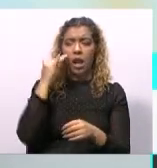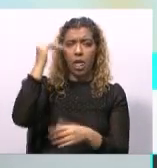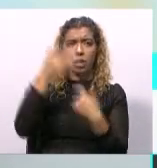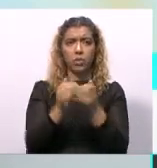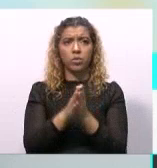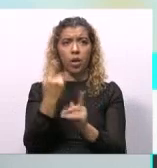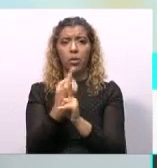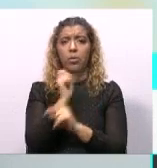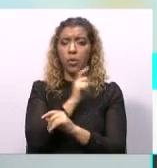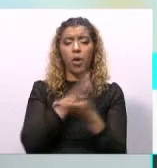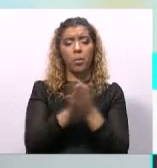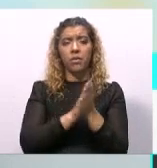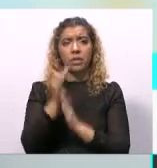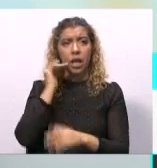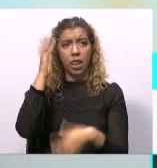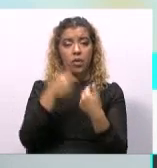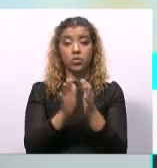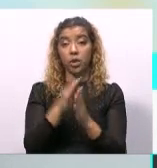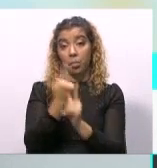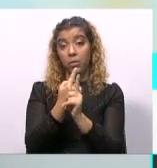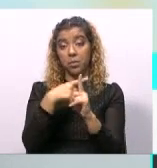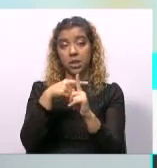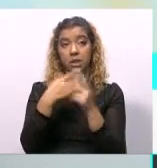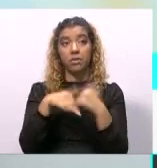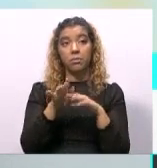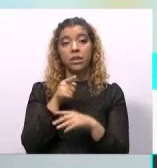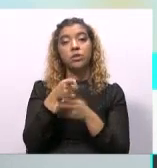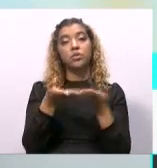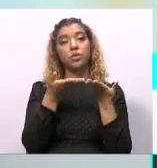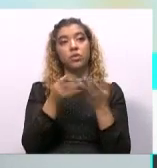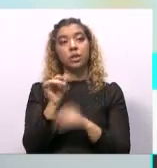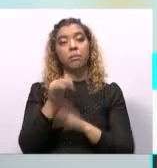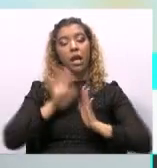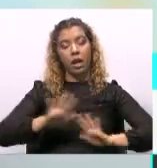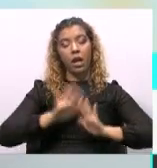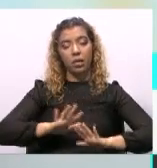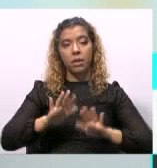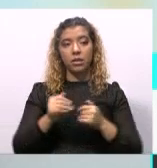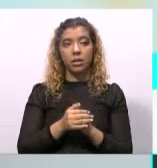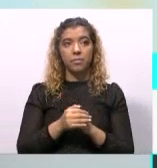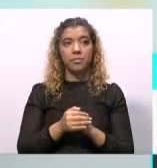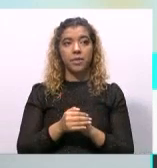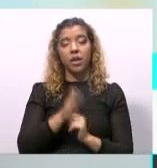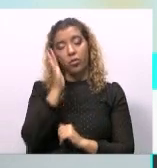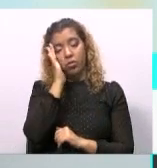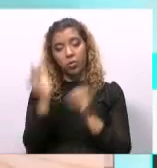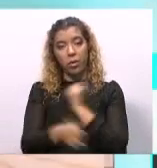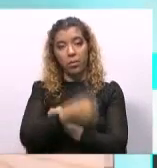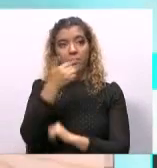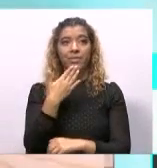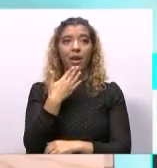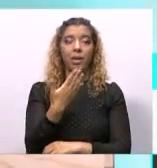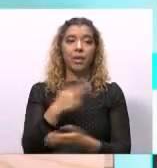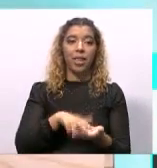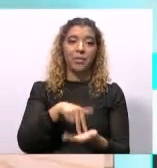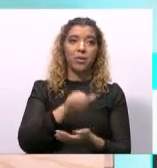lavanda pode ser utilizada em todas as idades e é uma grande vantagem e vai ajudar efetivamente no relaxamento para uma boa noite de sono. Eu agradeço imenso